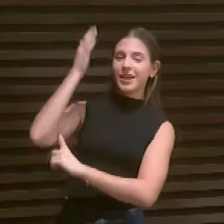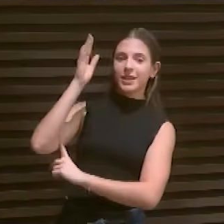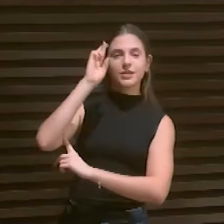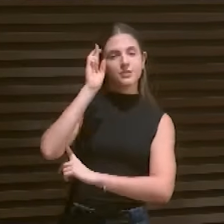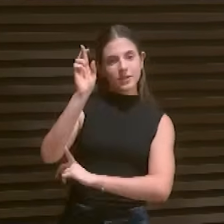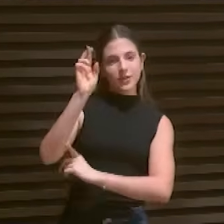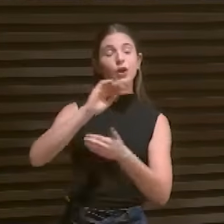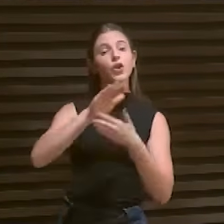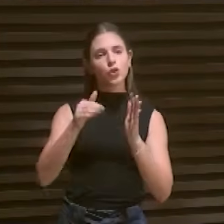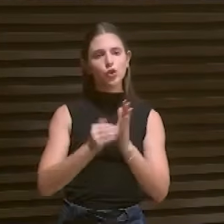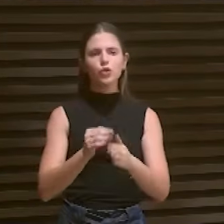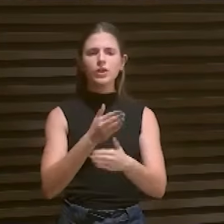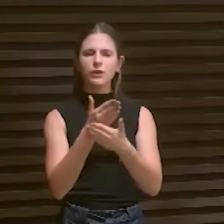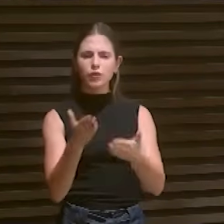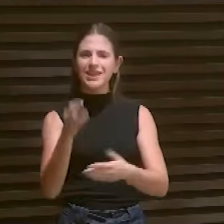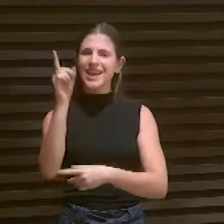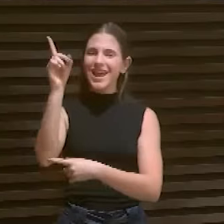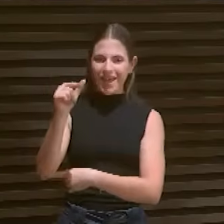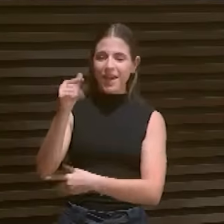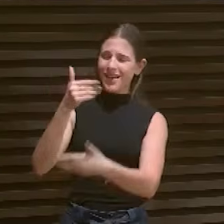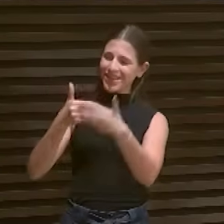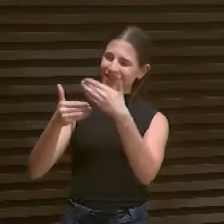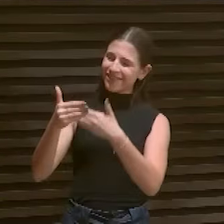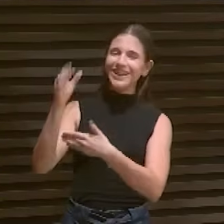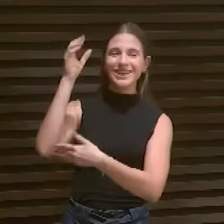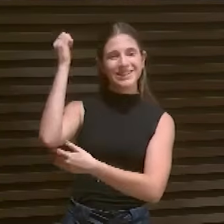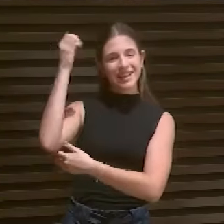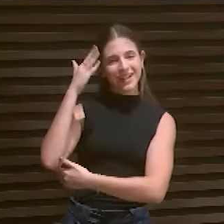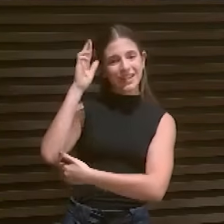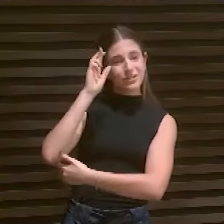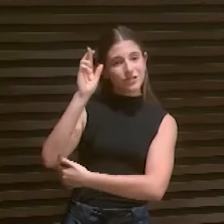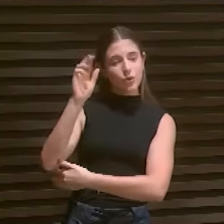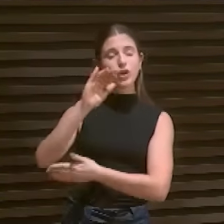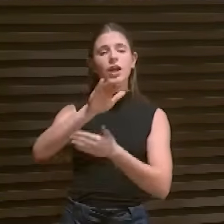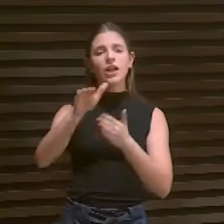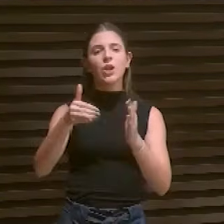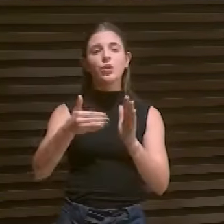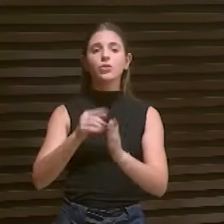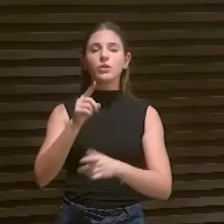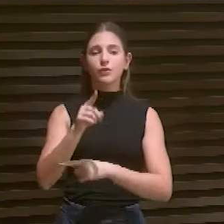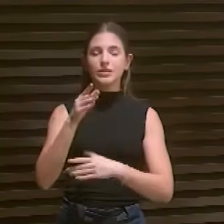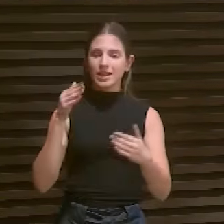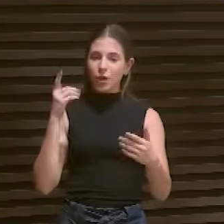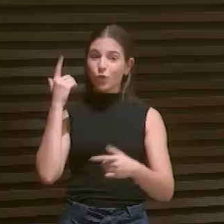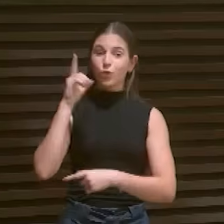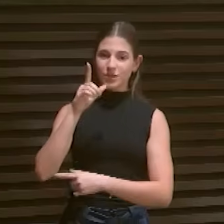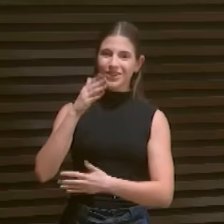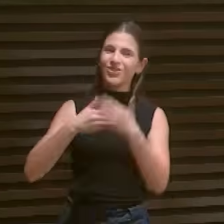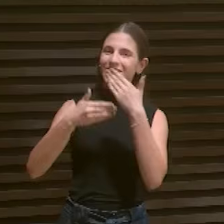é, foi pela graça do Senhor. Tudo que você alcançou, foi por meio da graça do